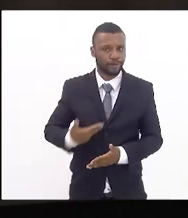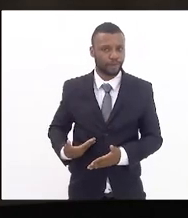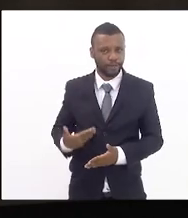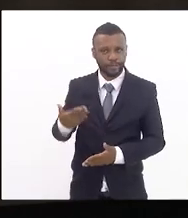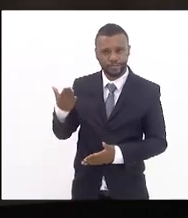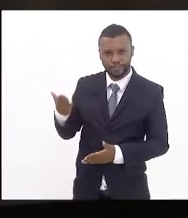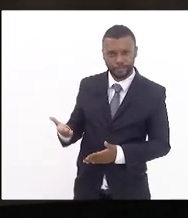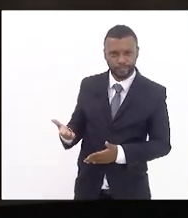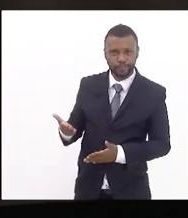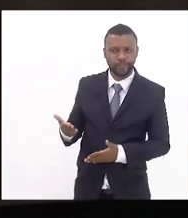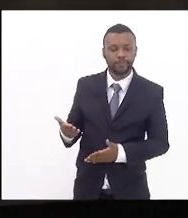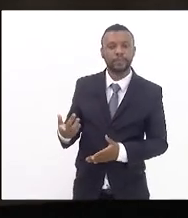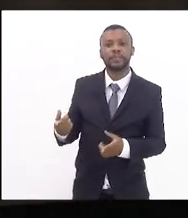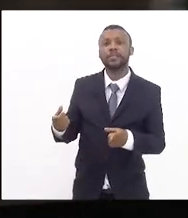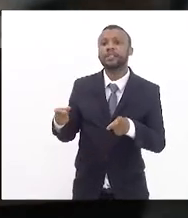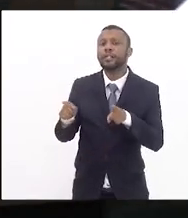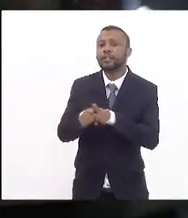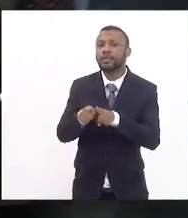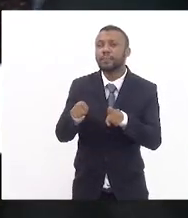e